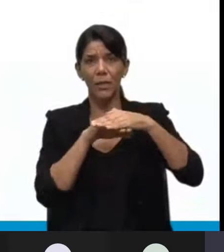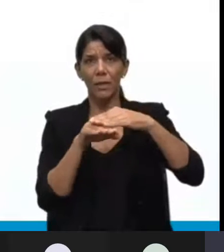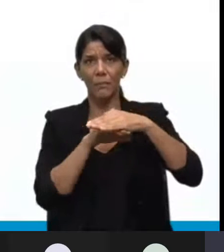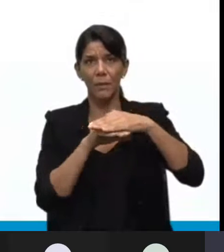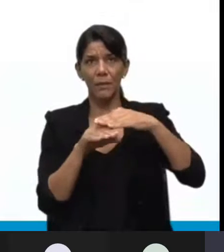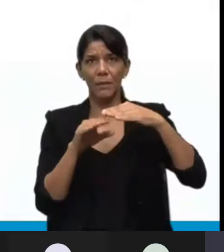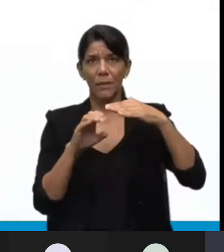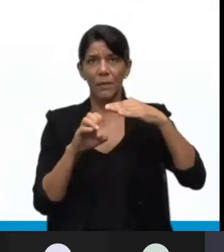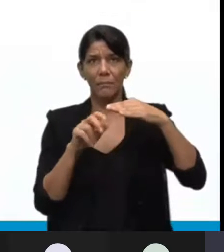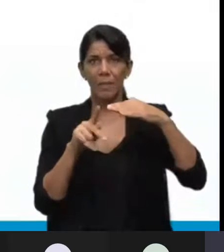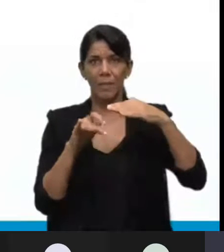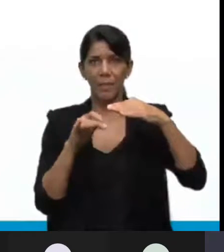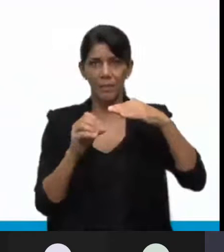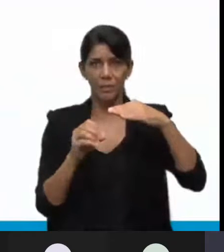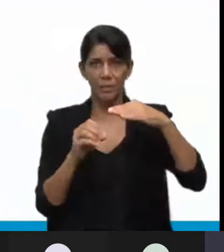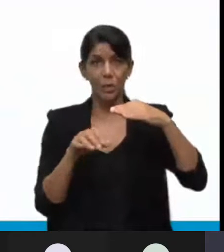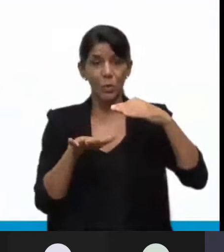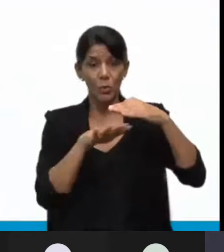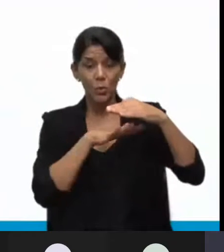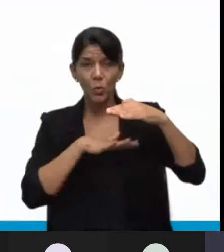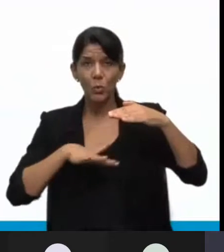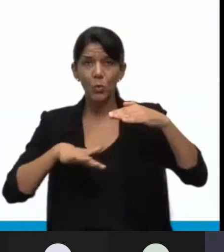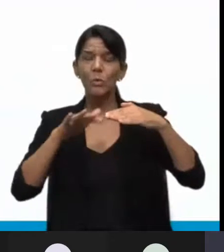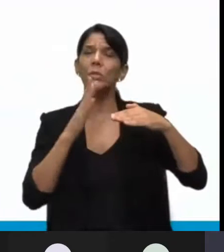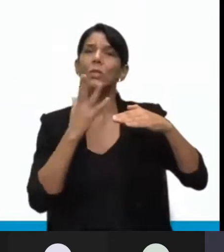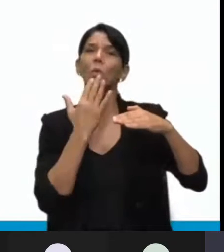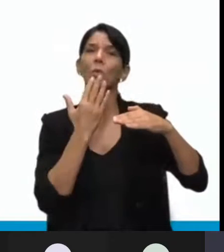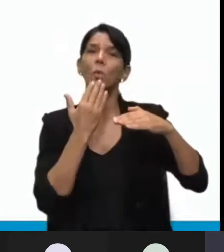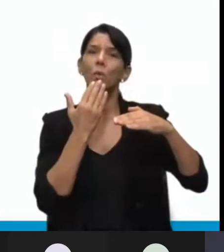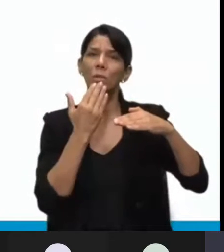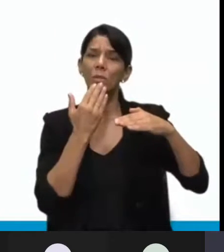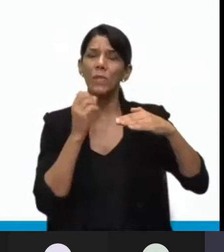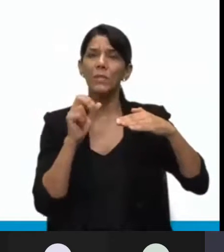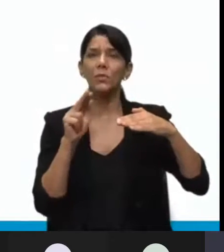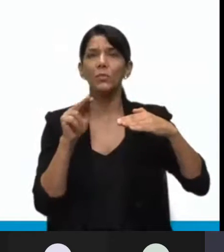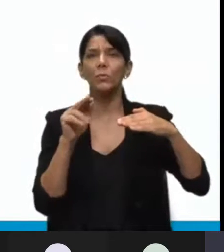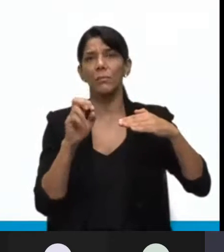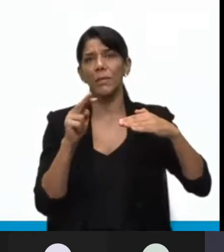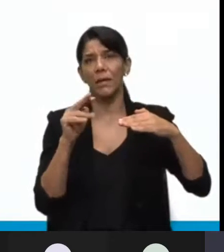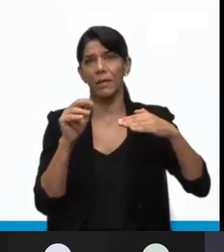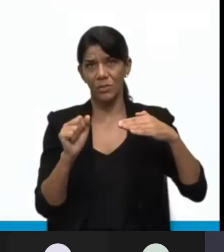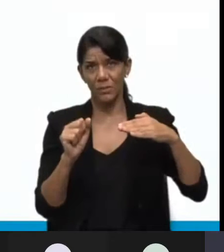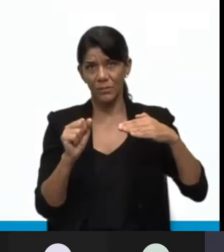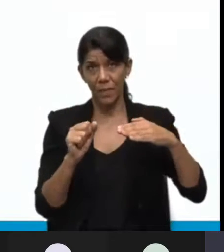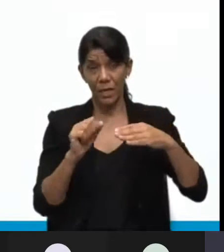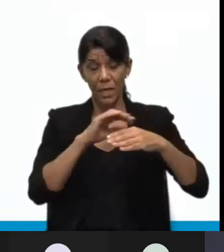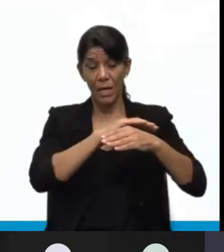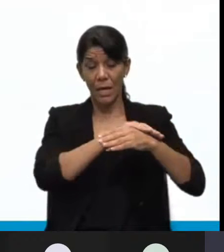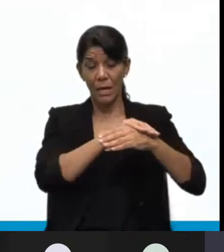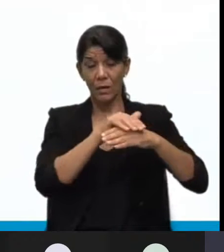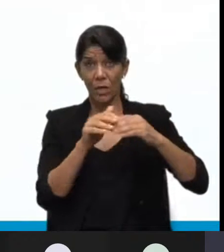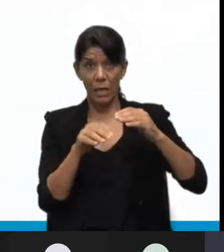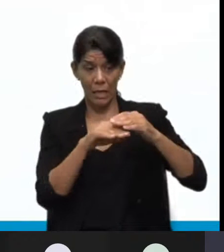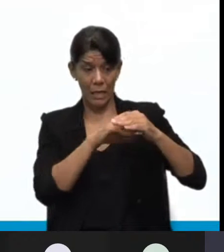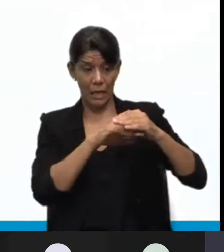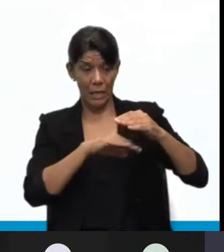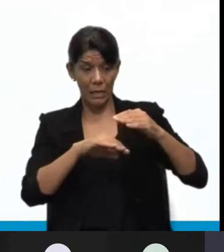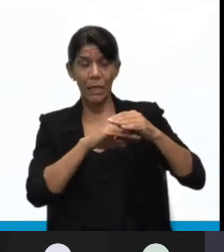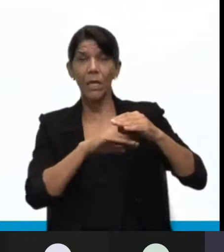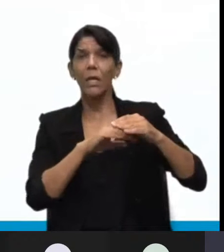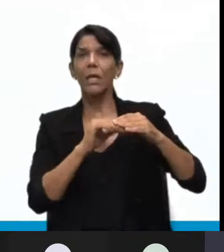camada epicárdica. Então, isso aqui, ó, é a minha camada subepicárdica. Na camada